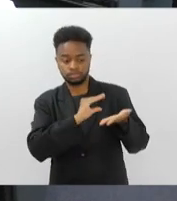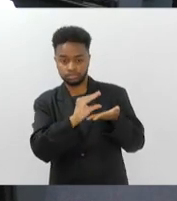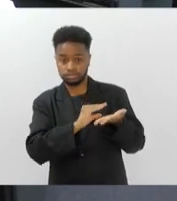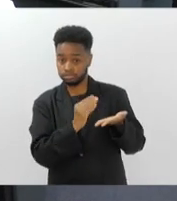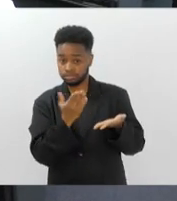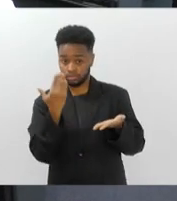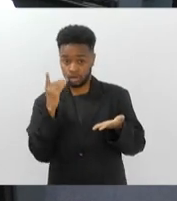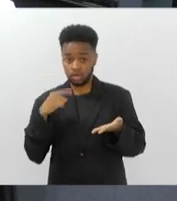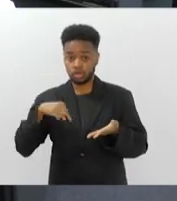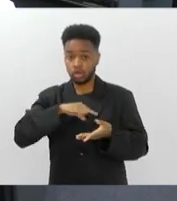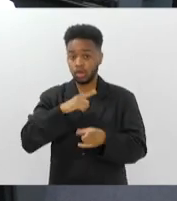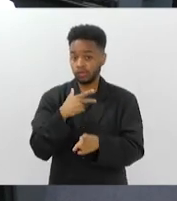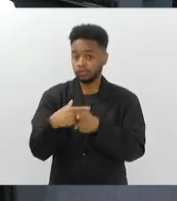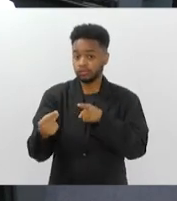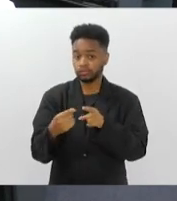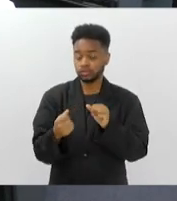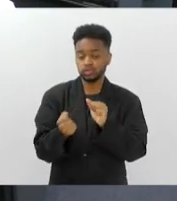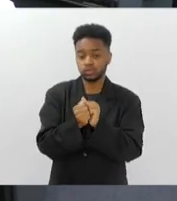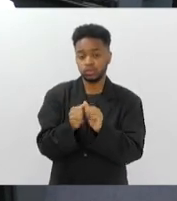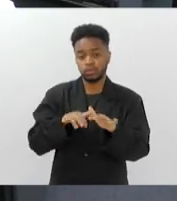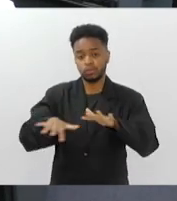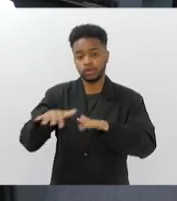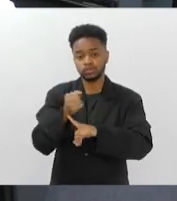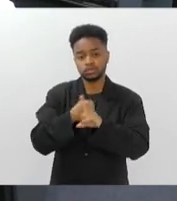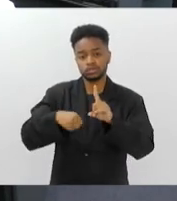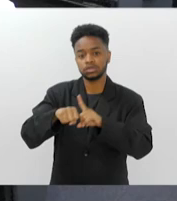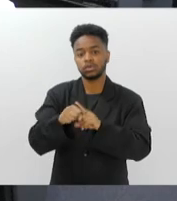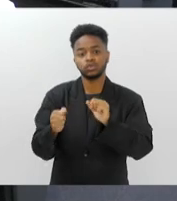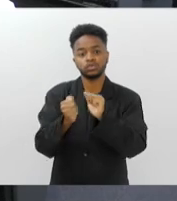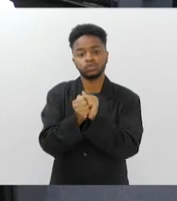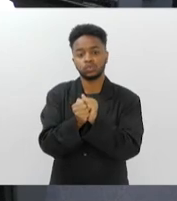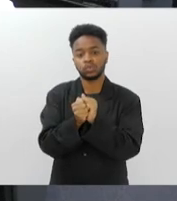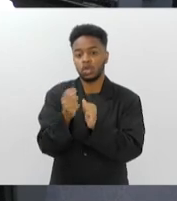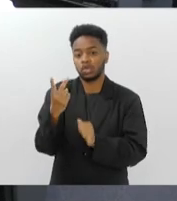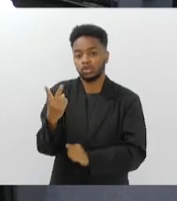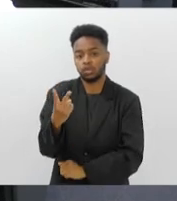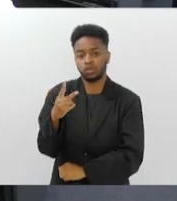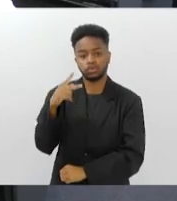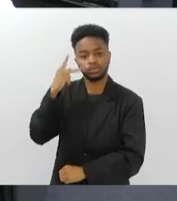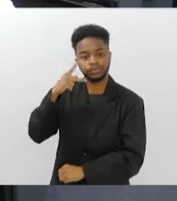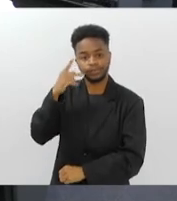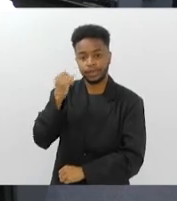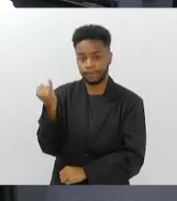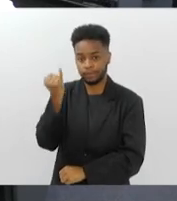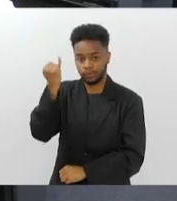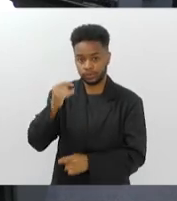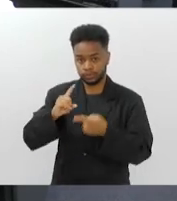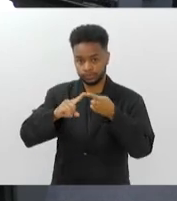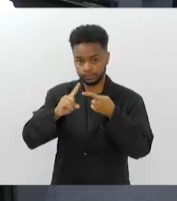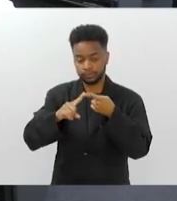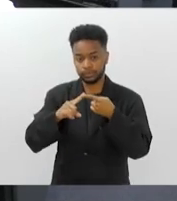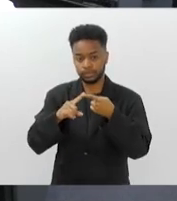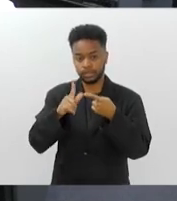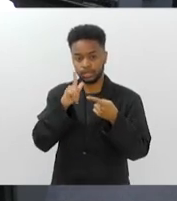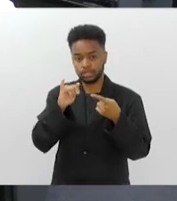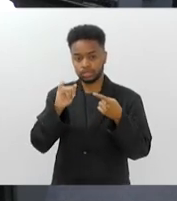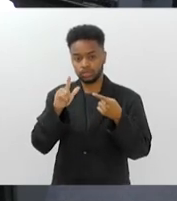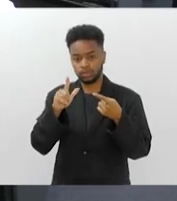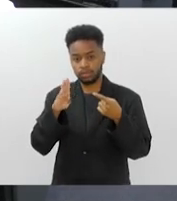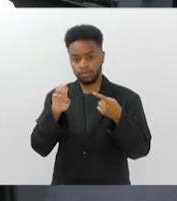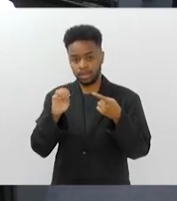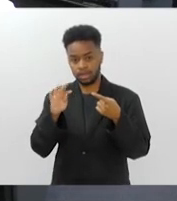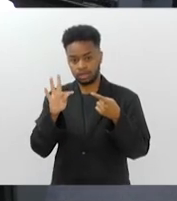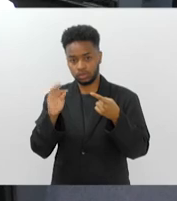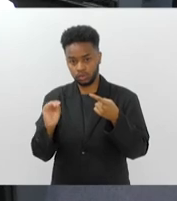uma conquista do movimento social junto com o Parlamento aí eu lembro dois parlamentos comentes que foram fundamenta nesse processo que o deputado na época Gilberto Palmares que